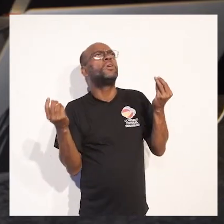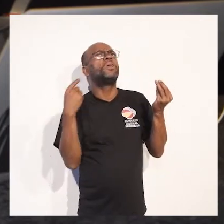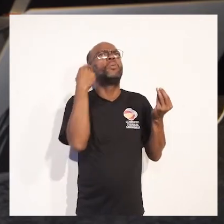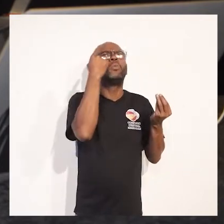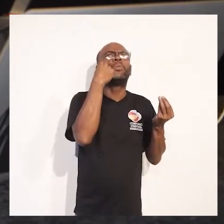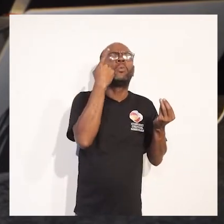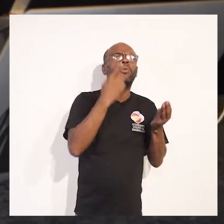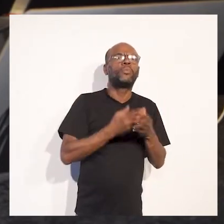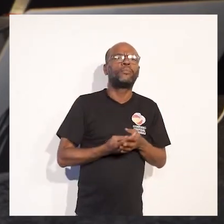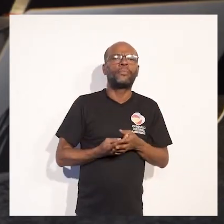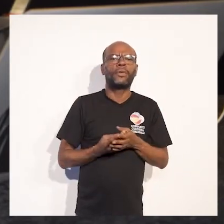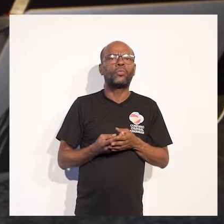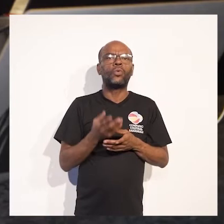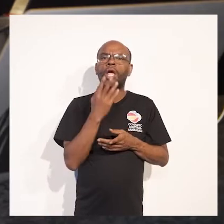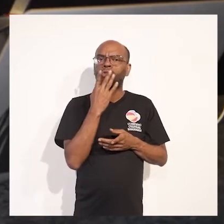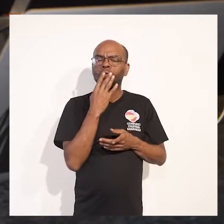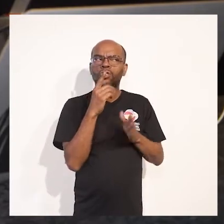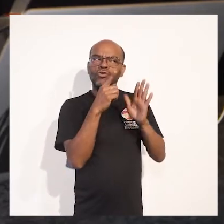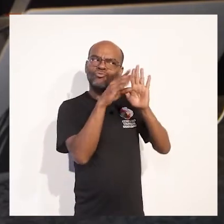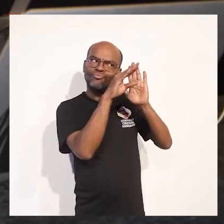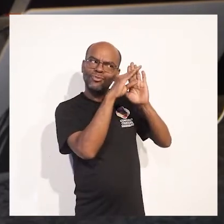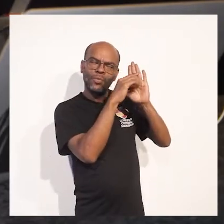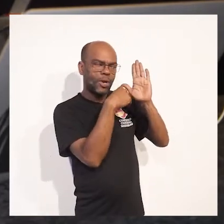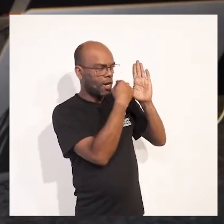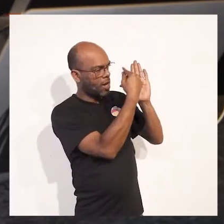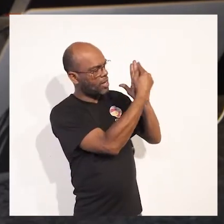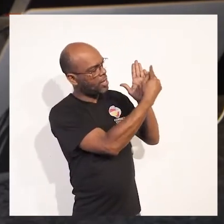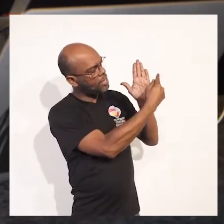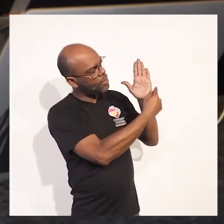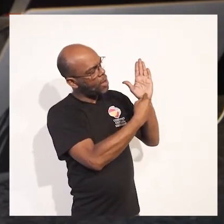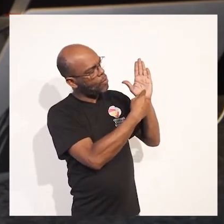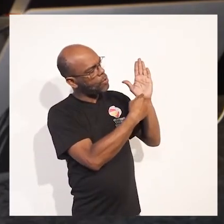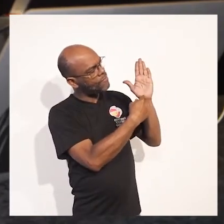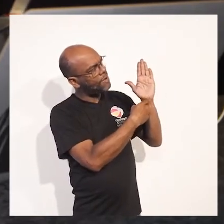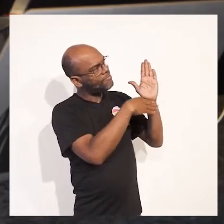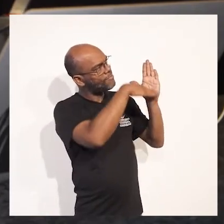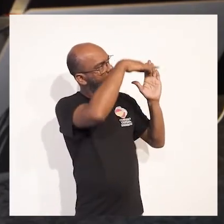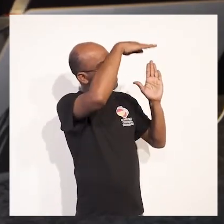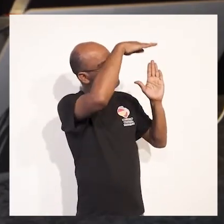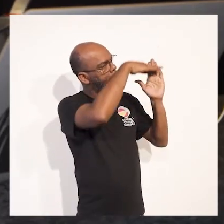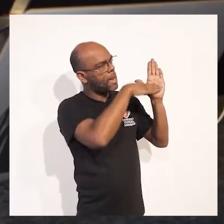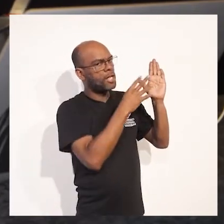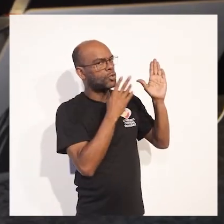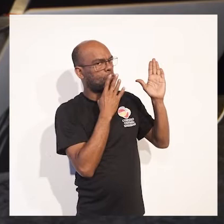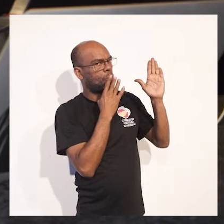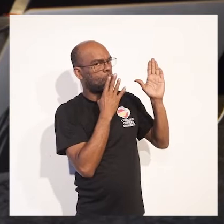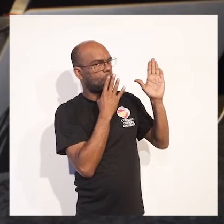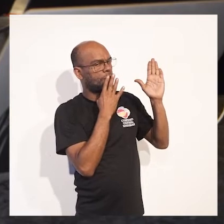etc. Todas as cores que a gente viu naquele gráfico, que vai do violeta ao vermelho, a gente estava falando